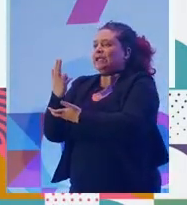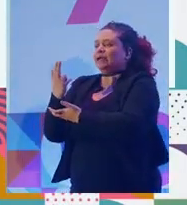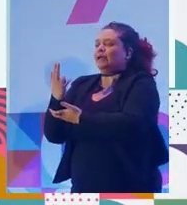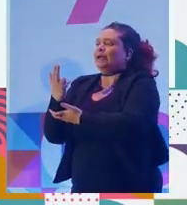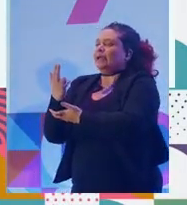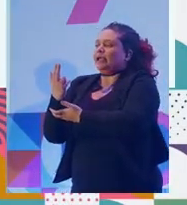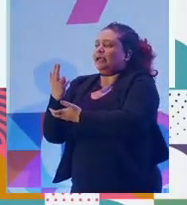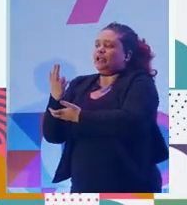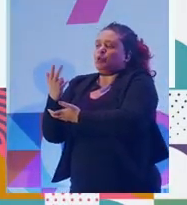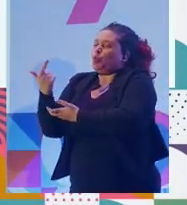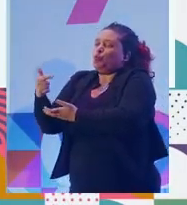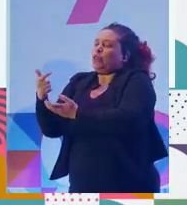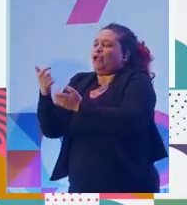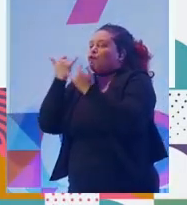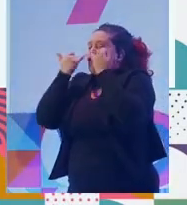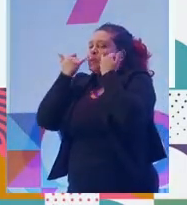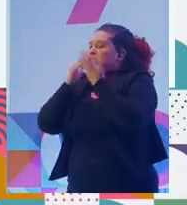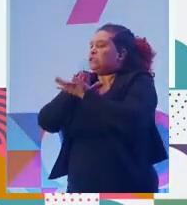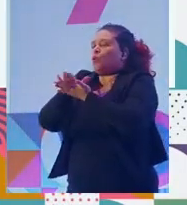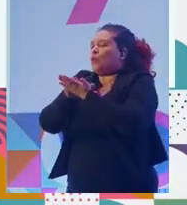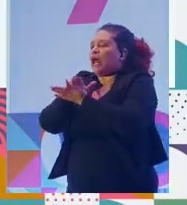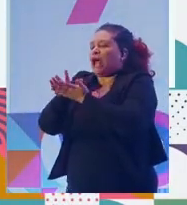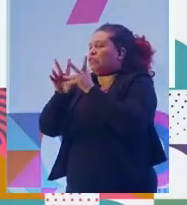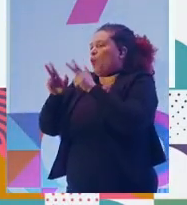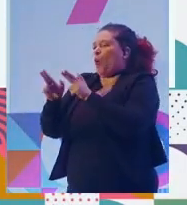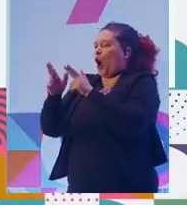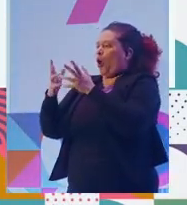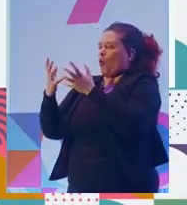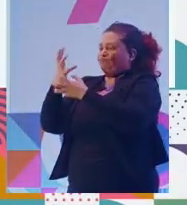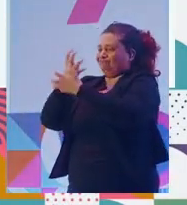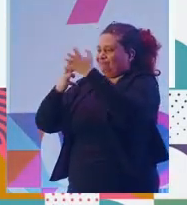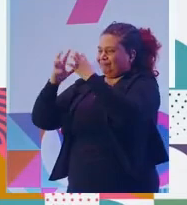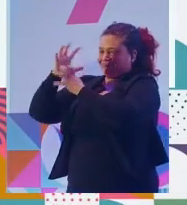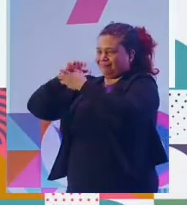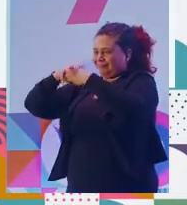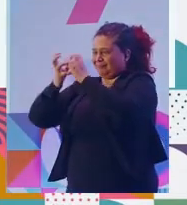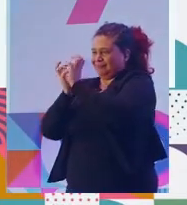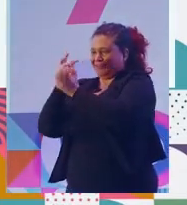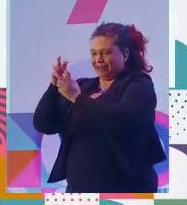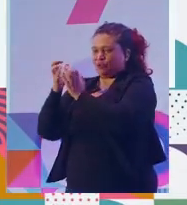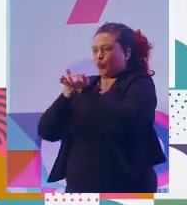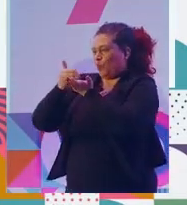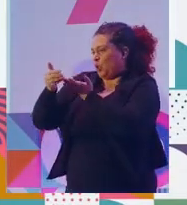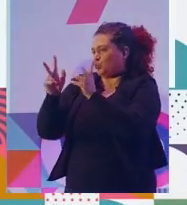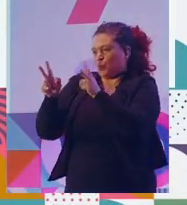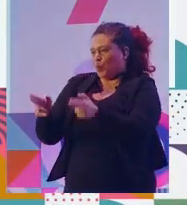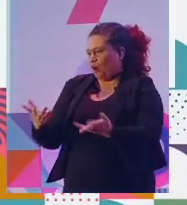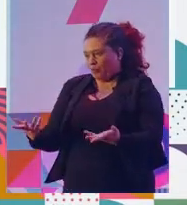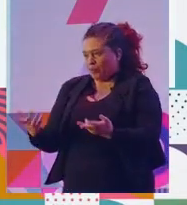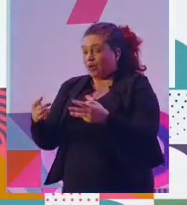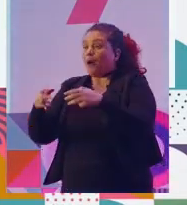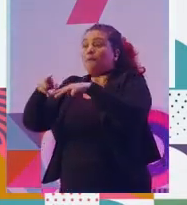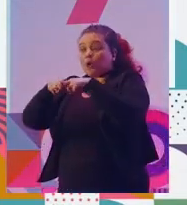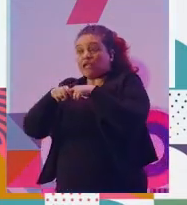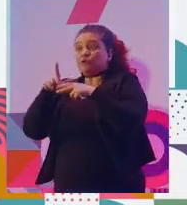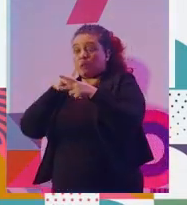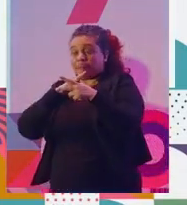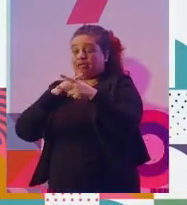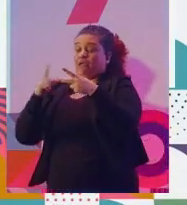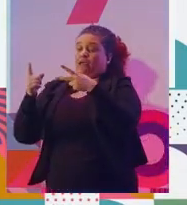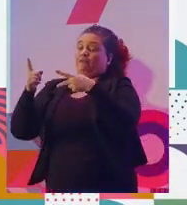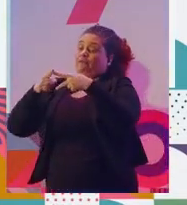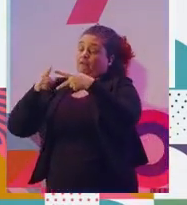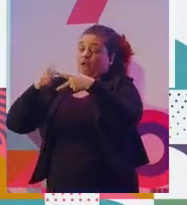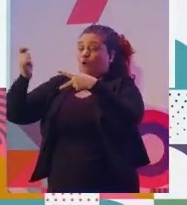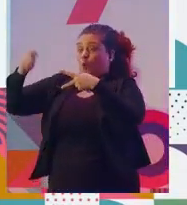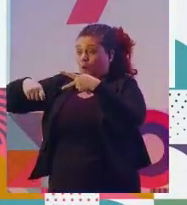acabando sem informação nenhuma, como aquela bola do desenho. Então, esses são 3 conceitos importantes. A competência, que a gente